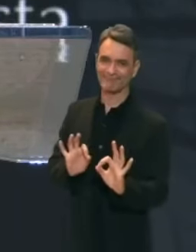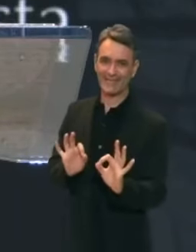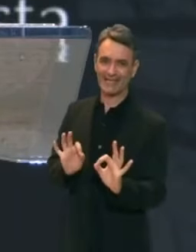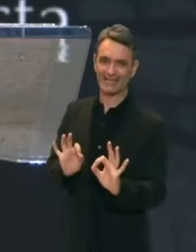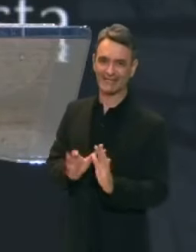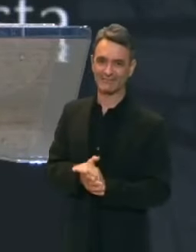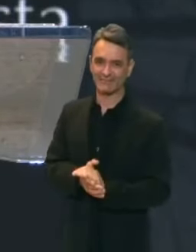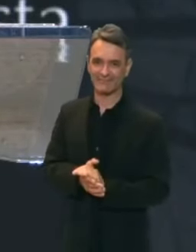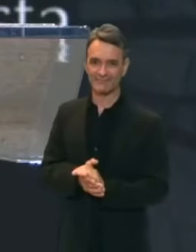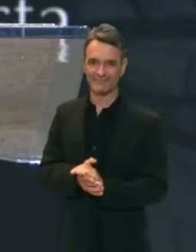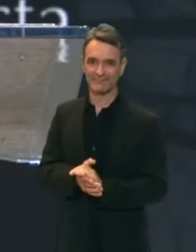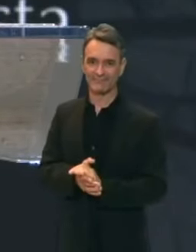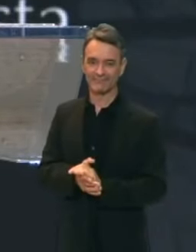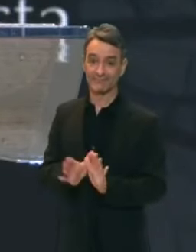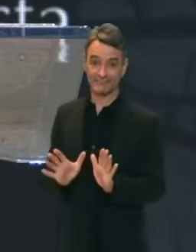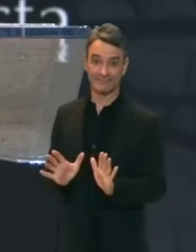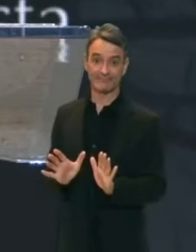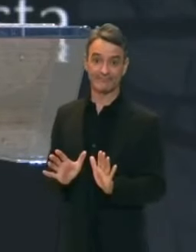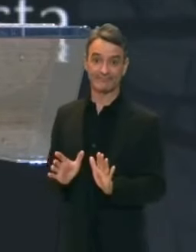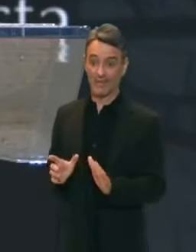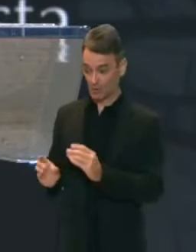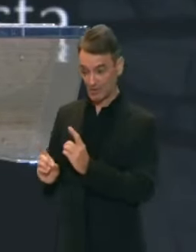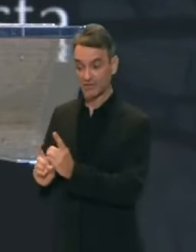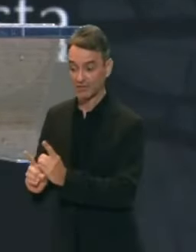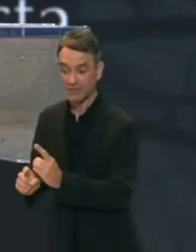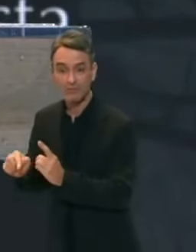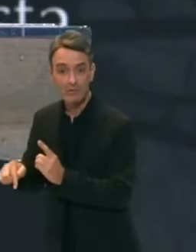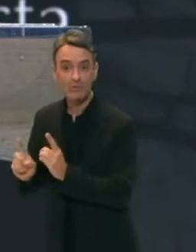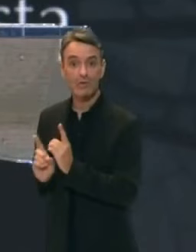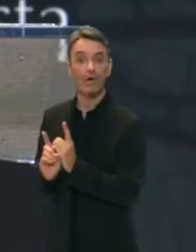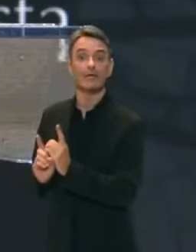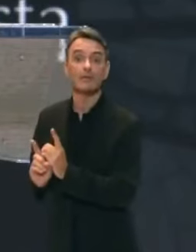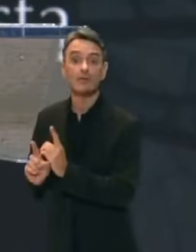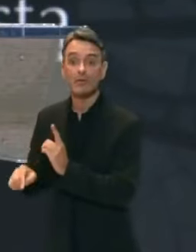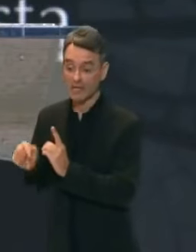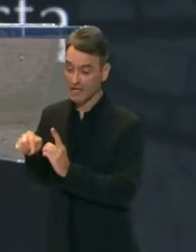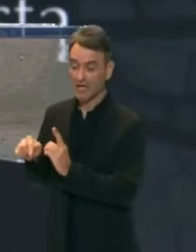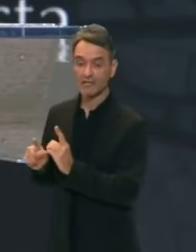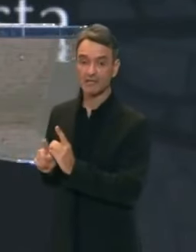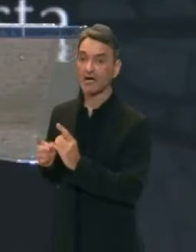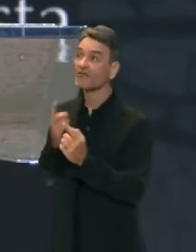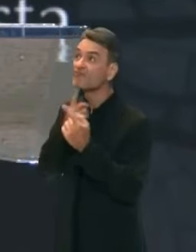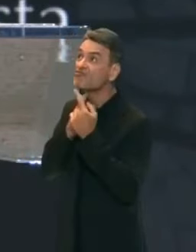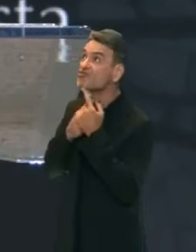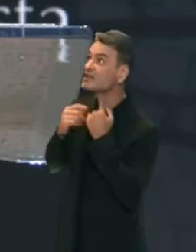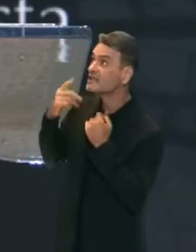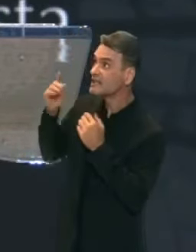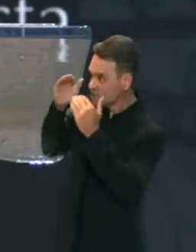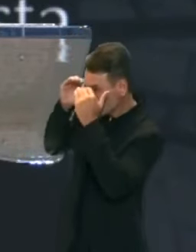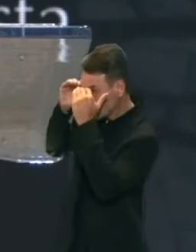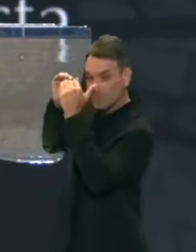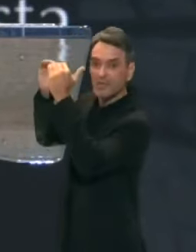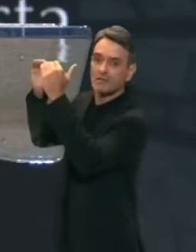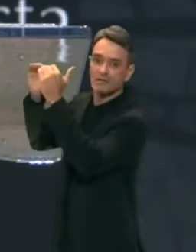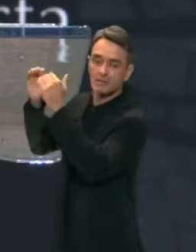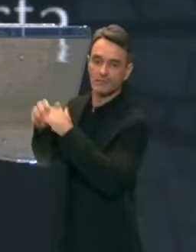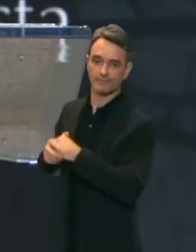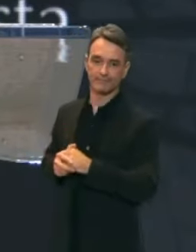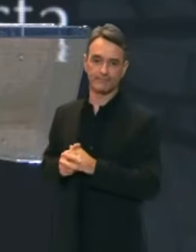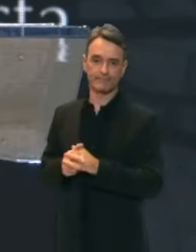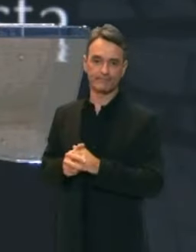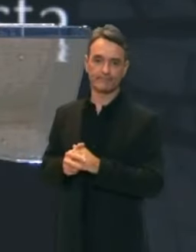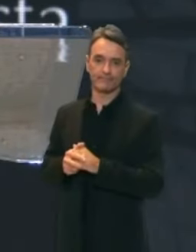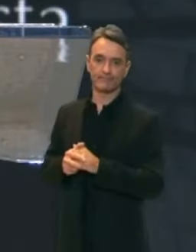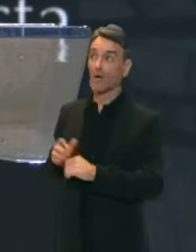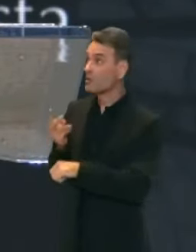no ponto mais alto, que é o centro da vontade de Deus. Quando a sabedoria